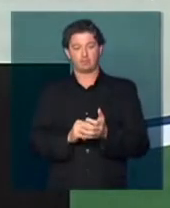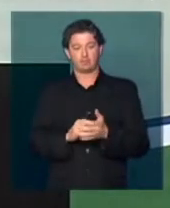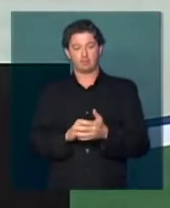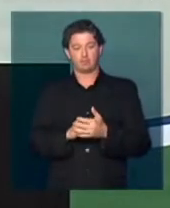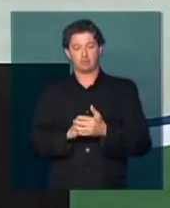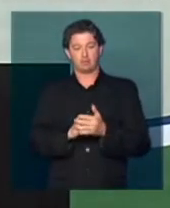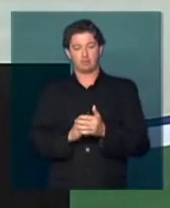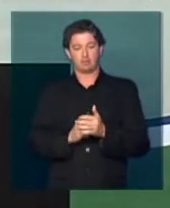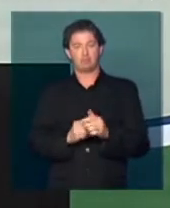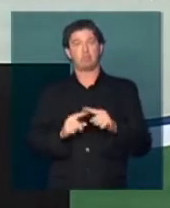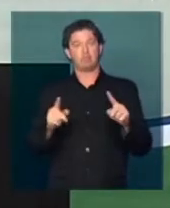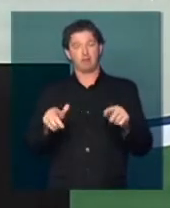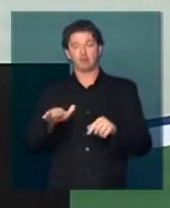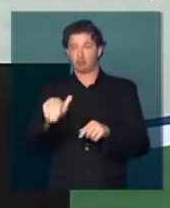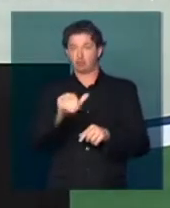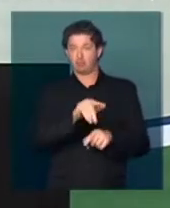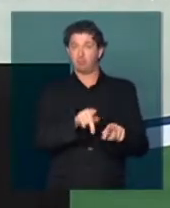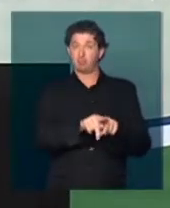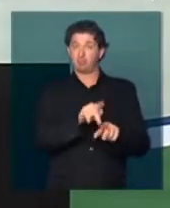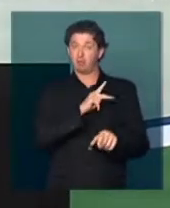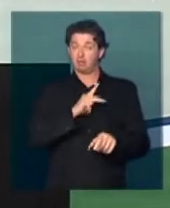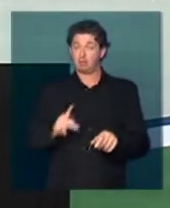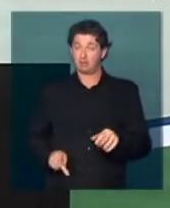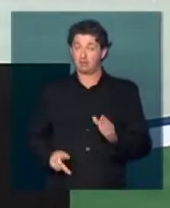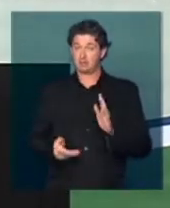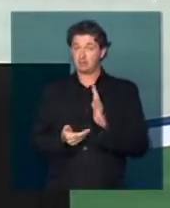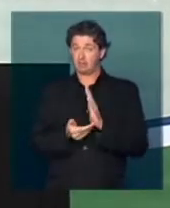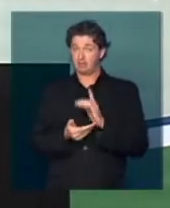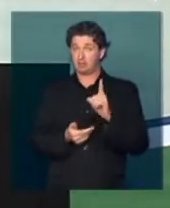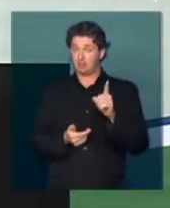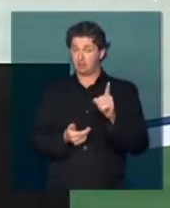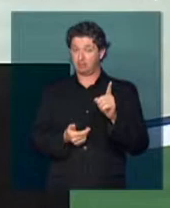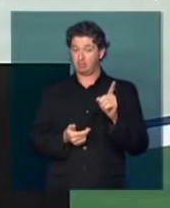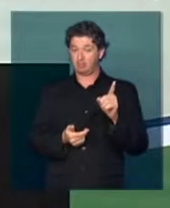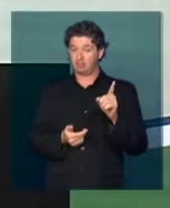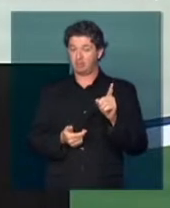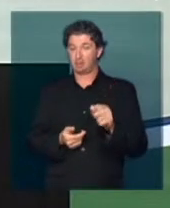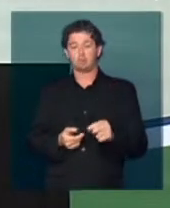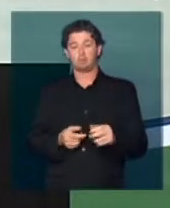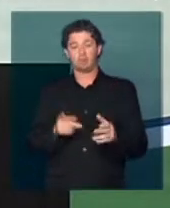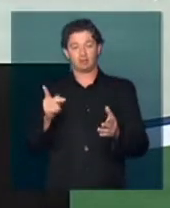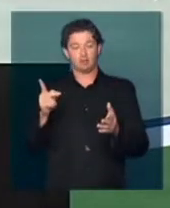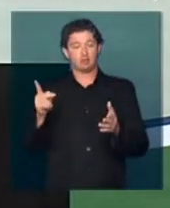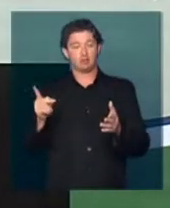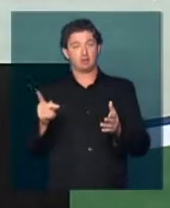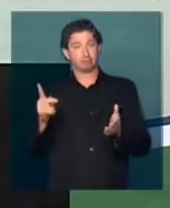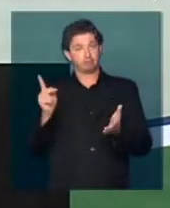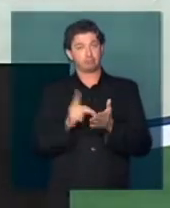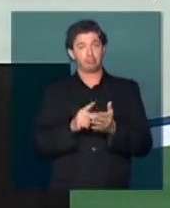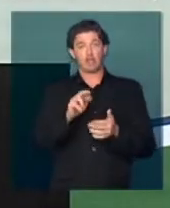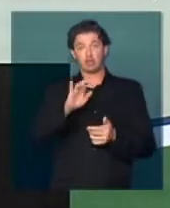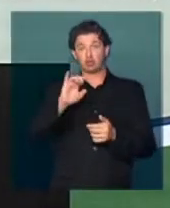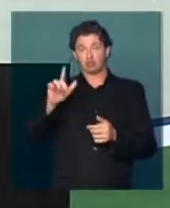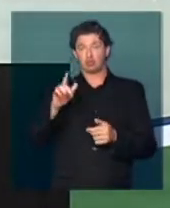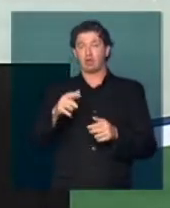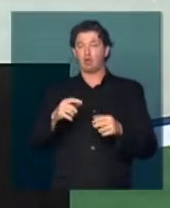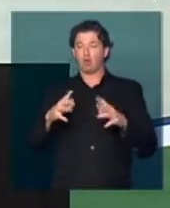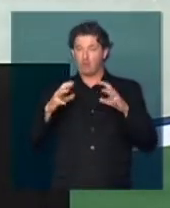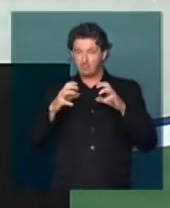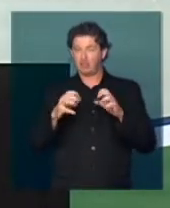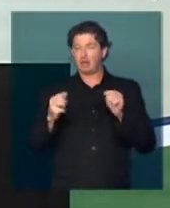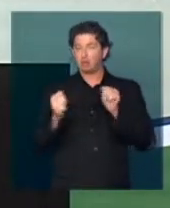também convoco a presidência da Câmara Federal para, de fato, regionalmente, comprar as